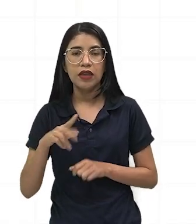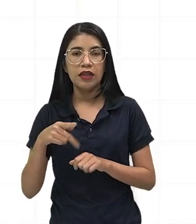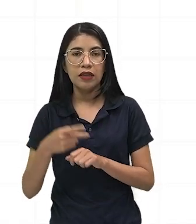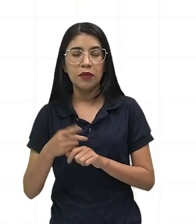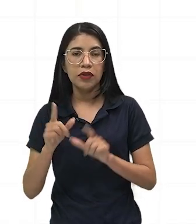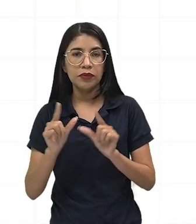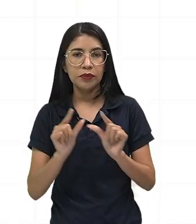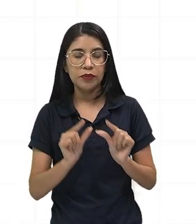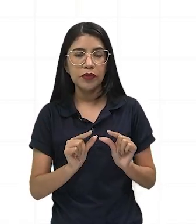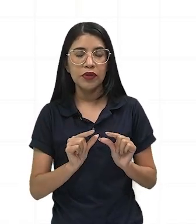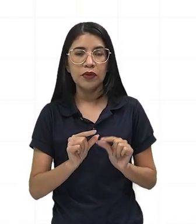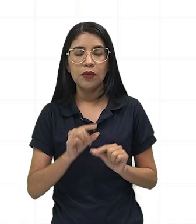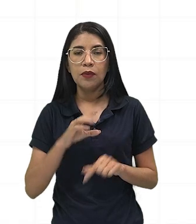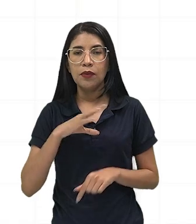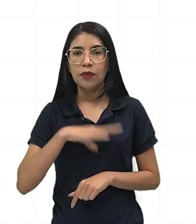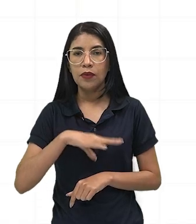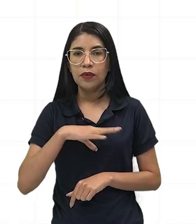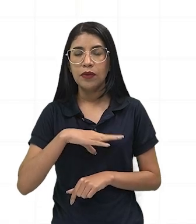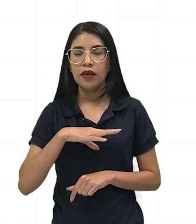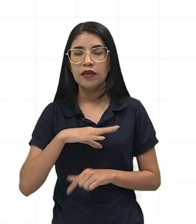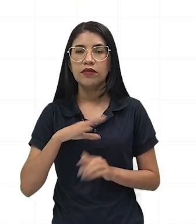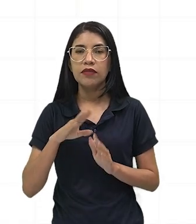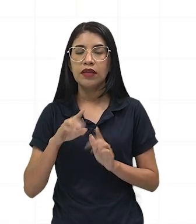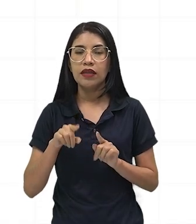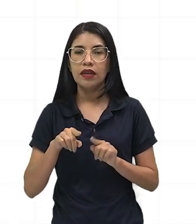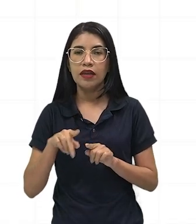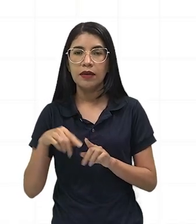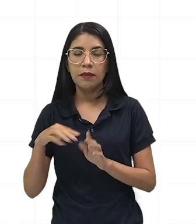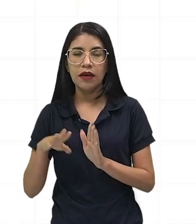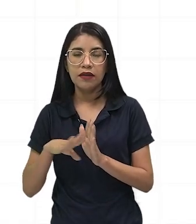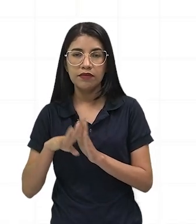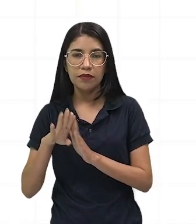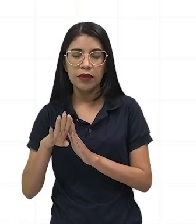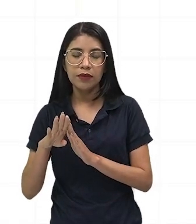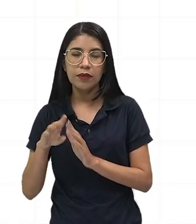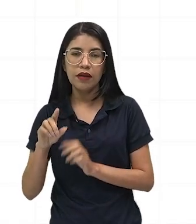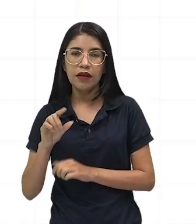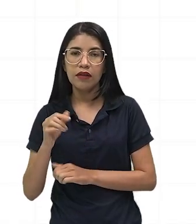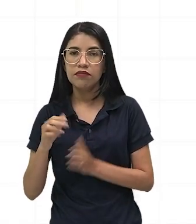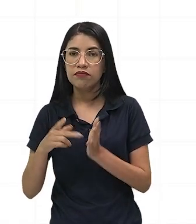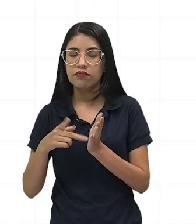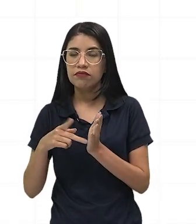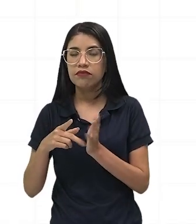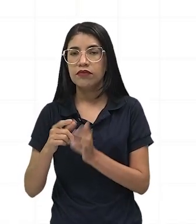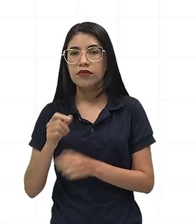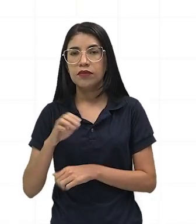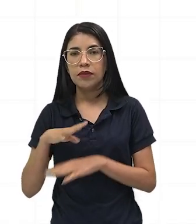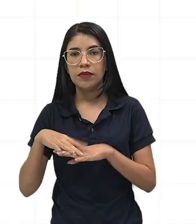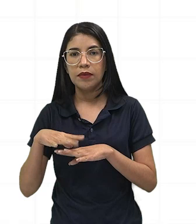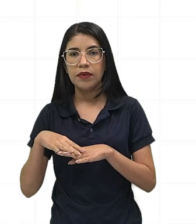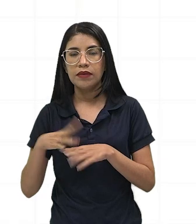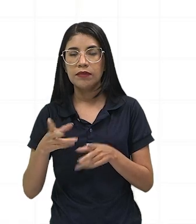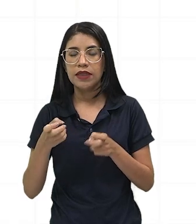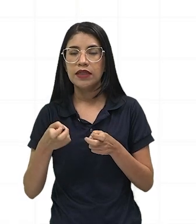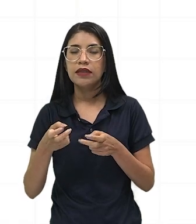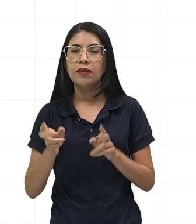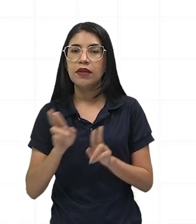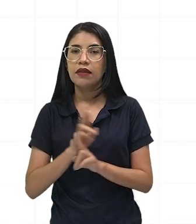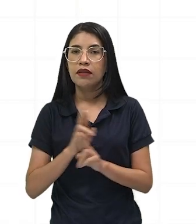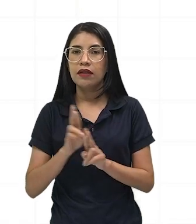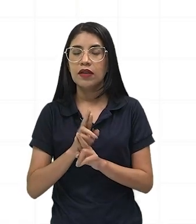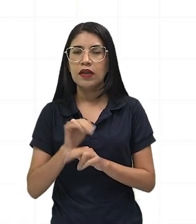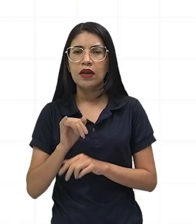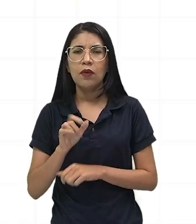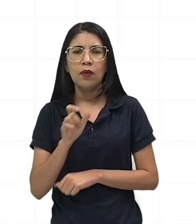pouco a nota de língua portuguesa e aumentou de matemática. Então, essa que é a correlação. Será que ele está, então,